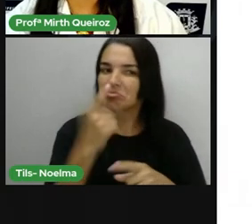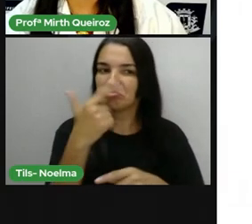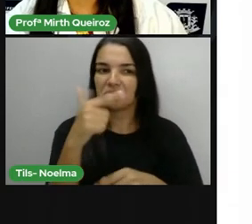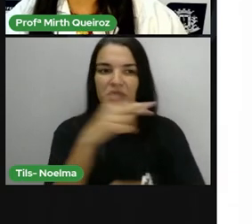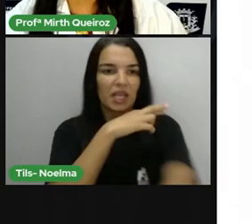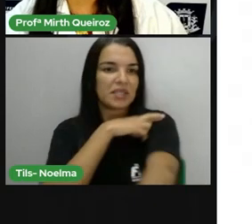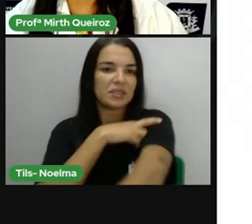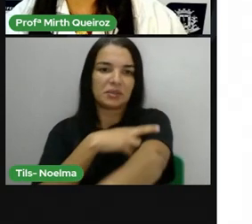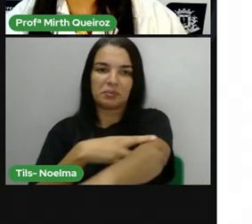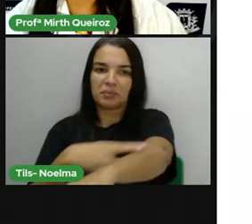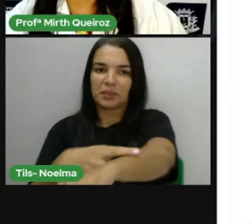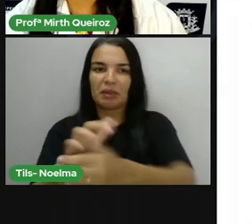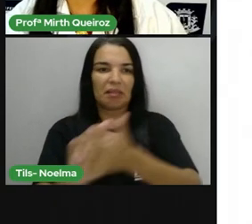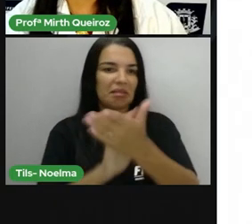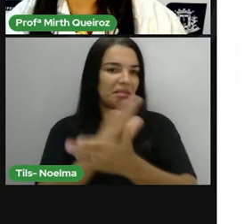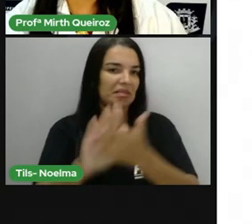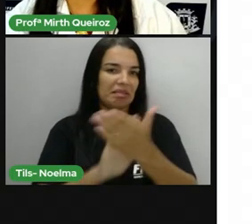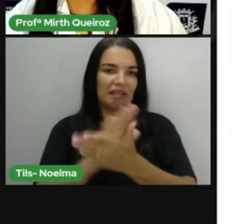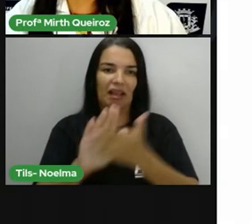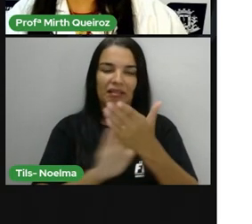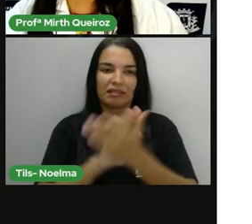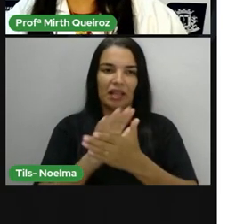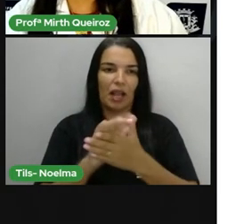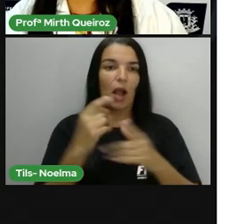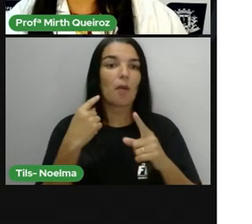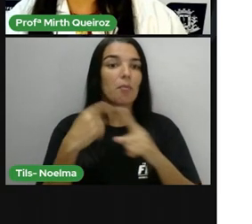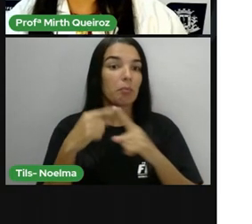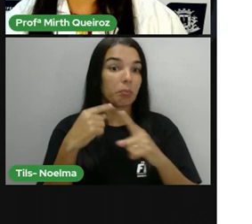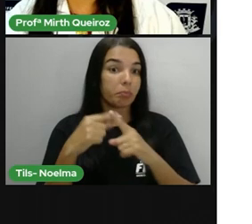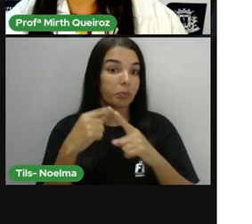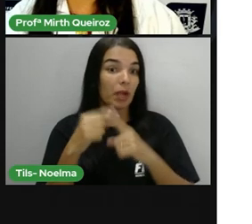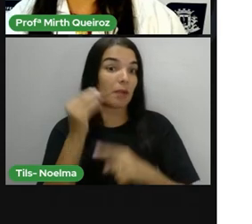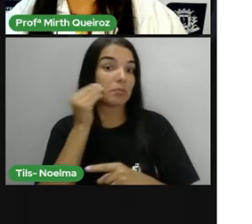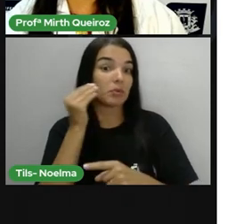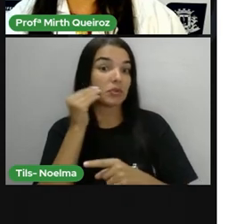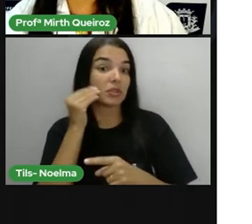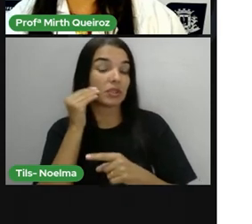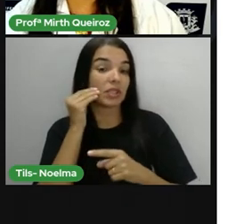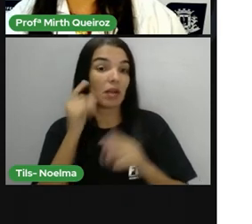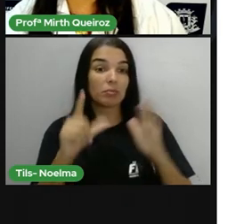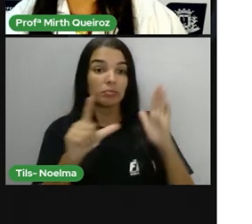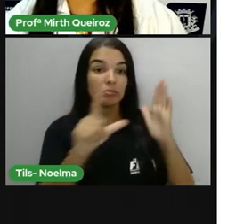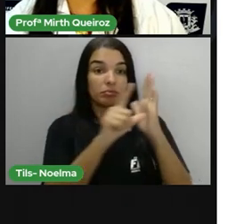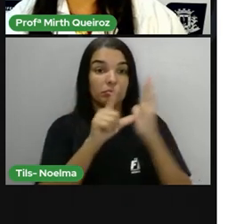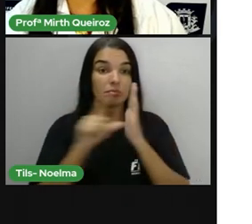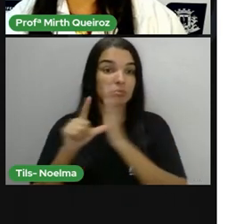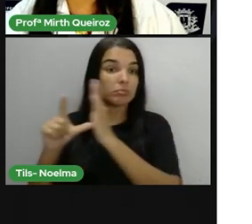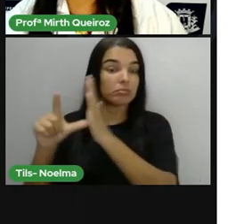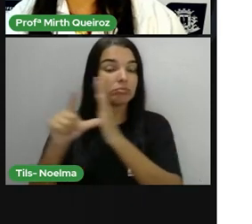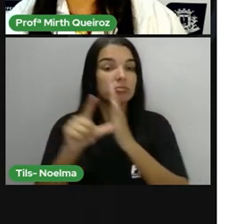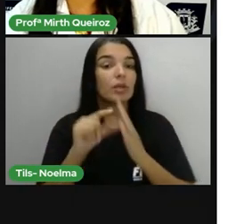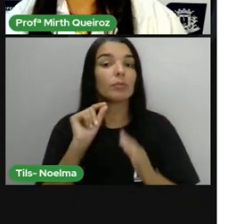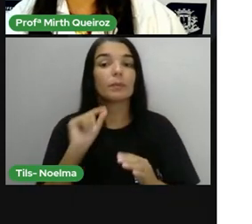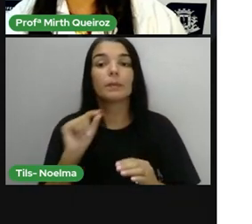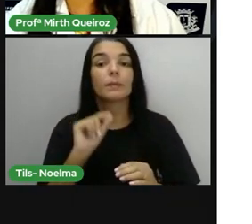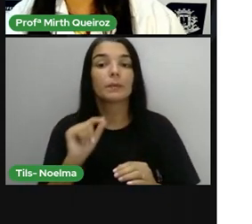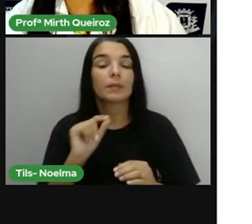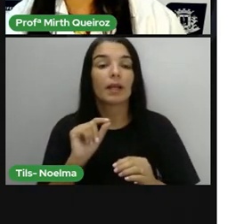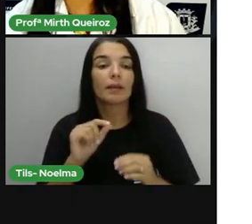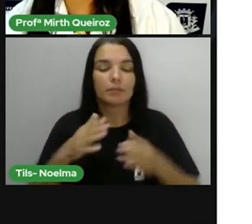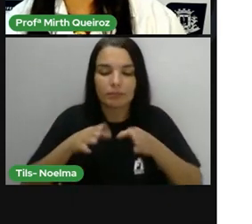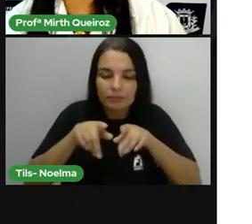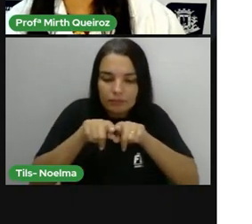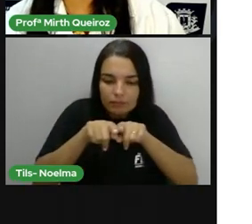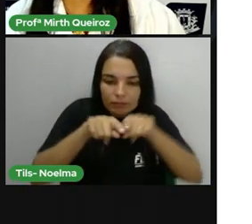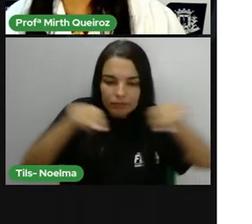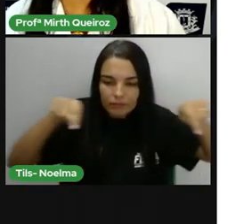à norma, como mostram as imagens a seguir. Com os limites da área de preservação em amarelo e o limite da